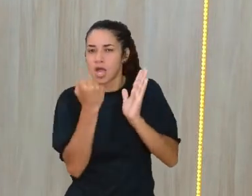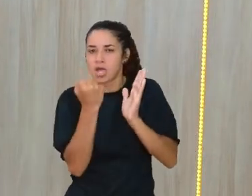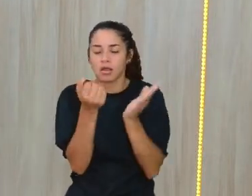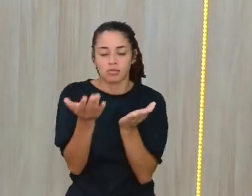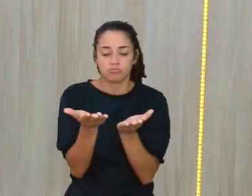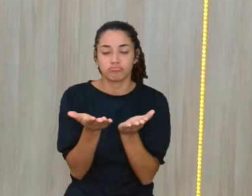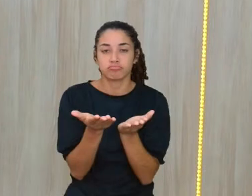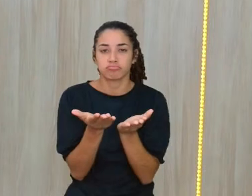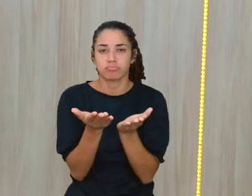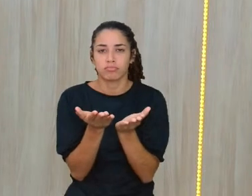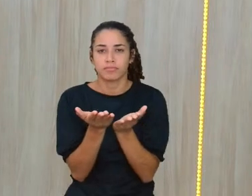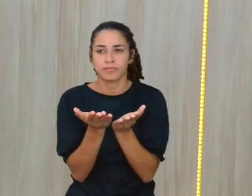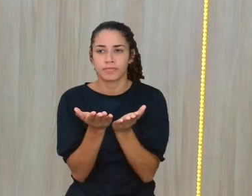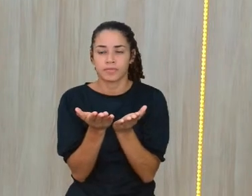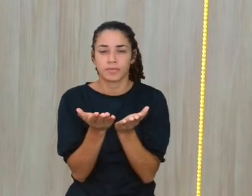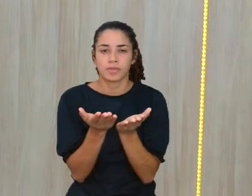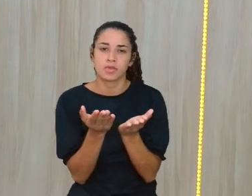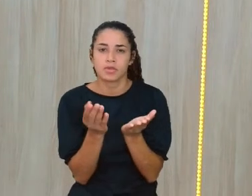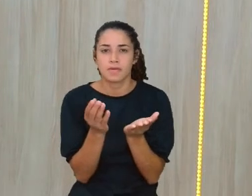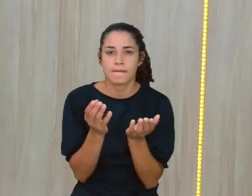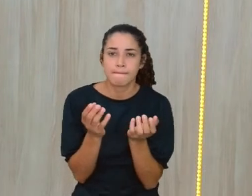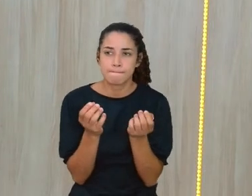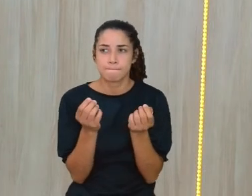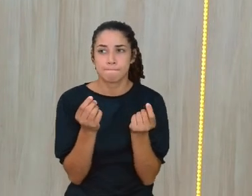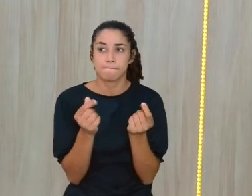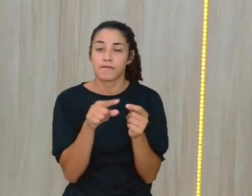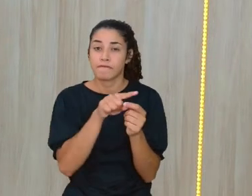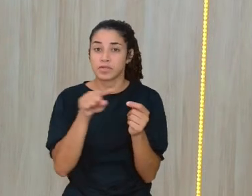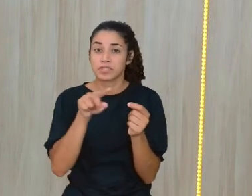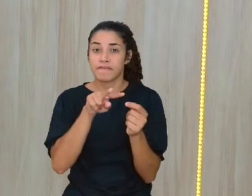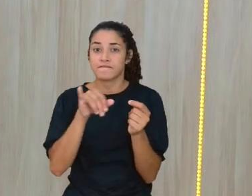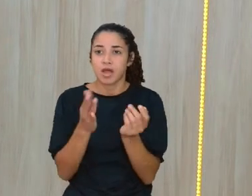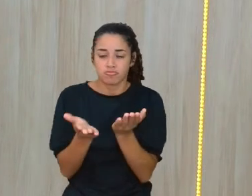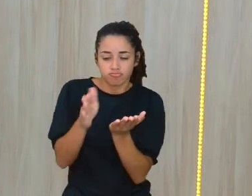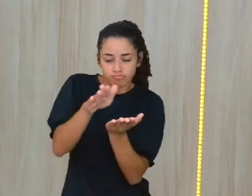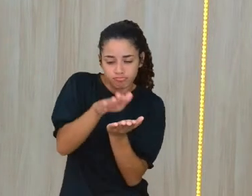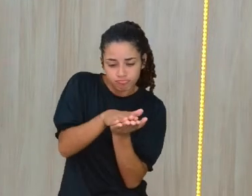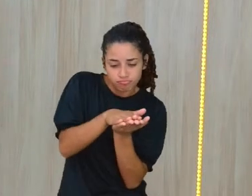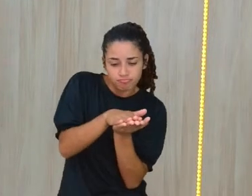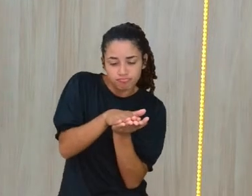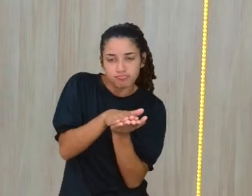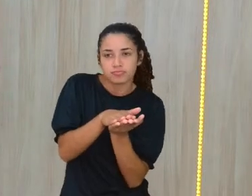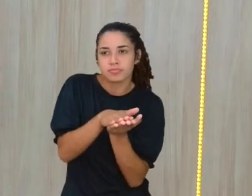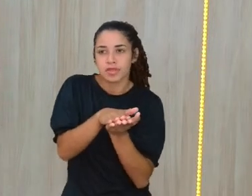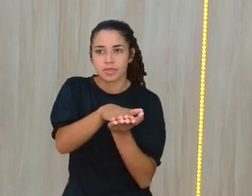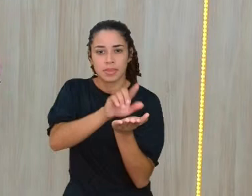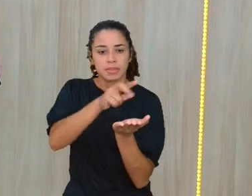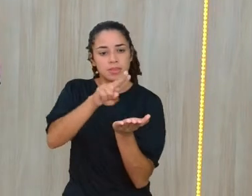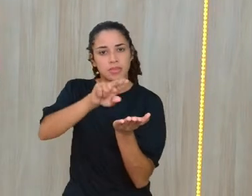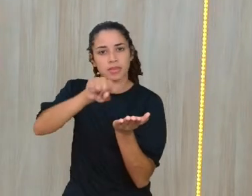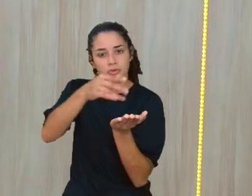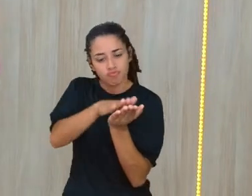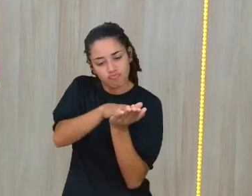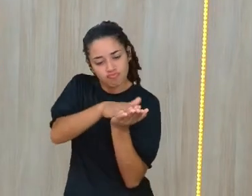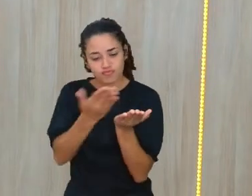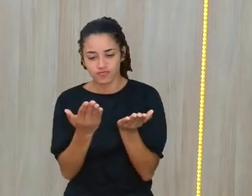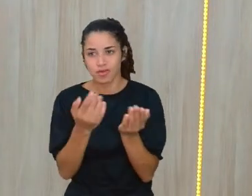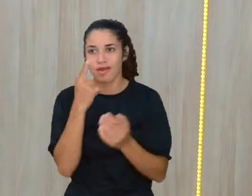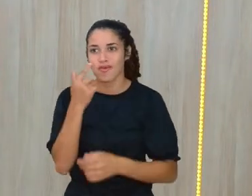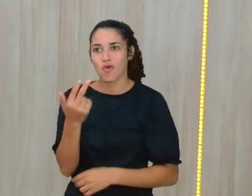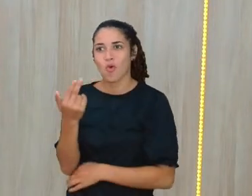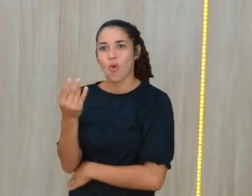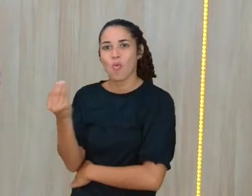lado, você iria ter a figura dessa maneira. porque você tem invertido. A gente já viu isso,